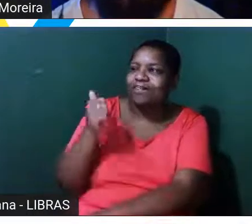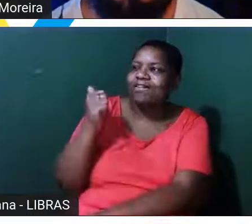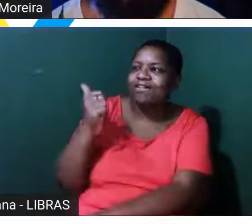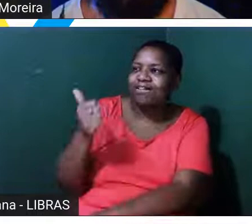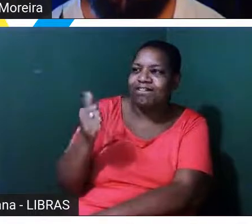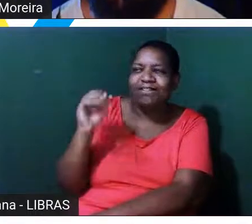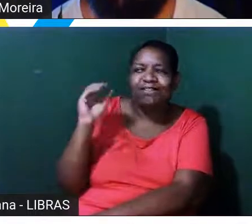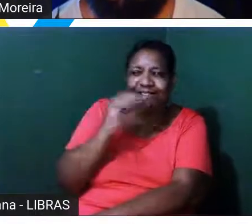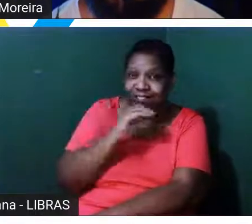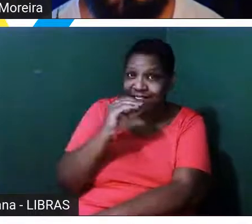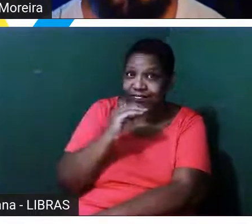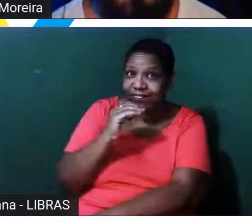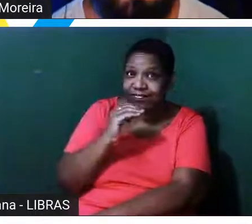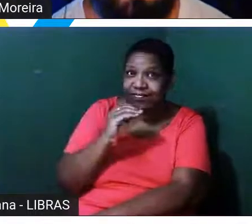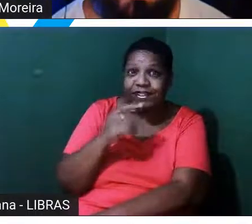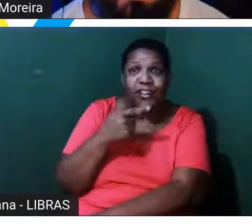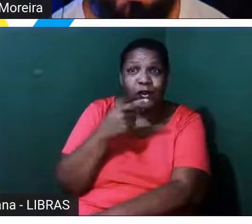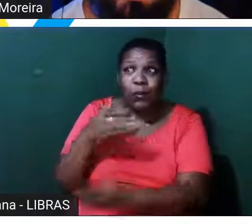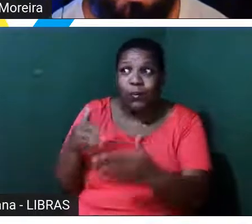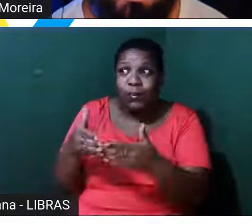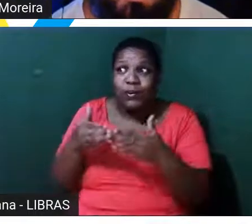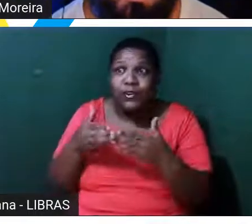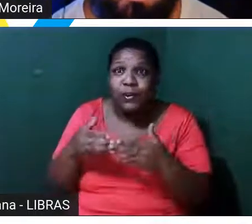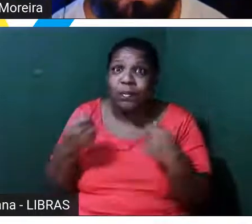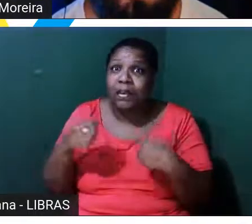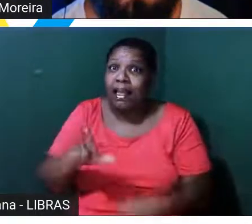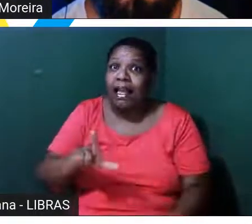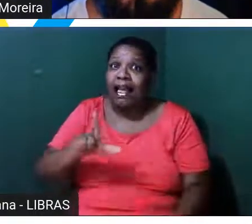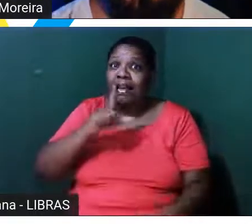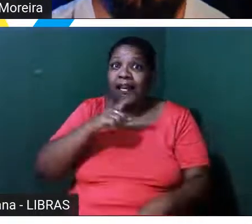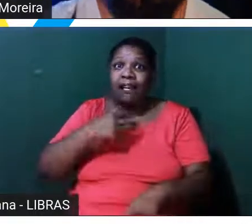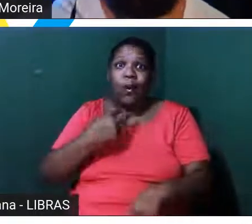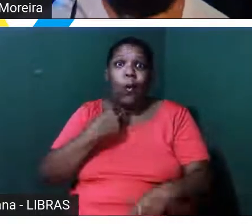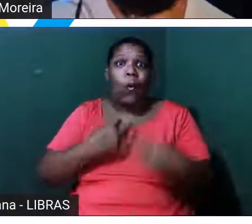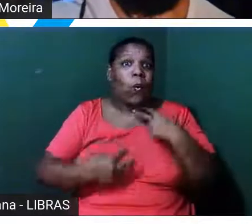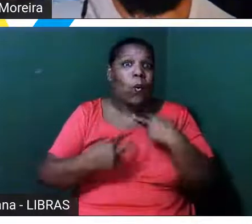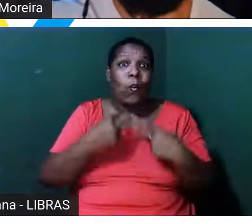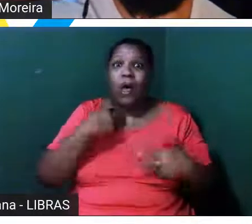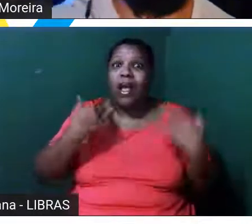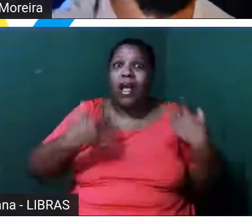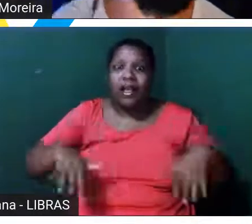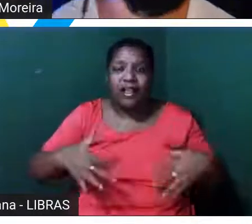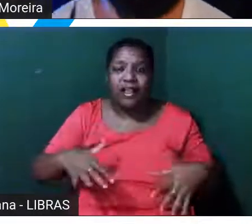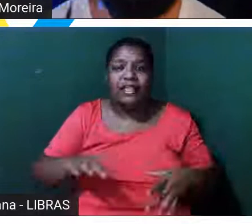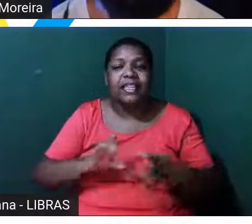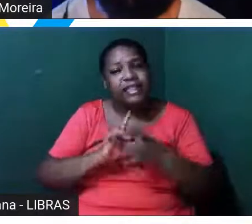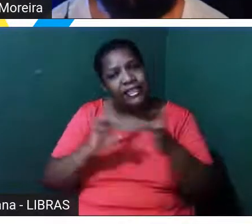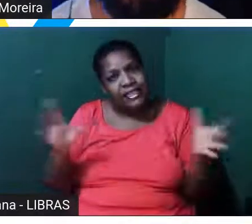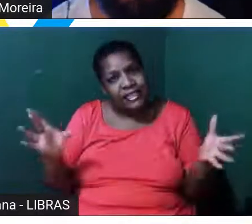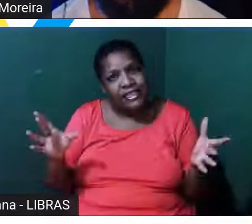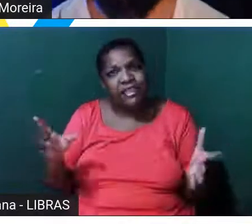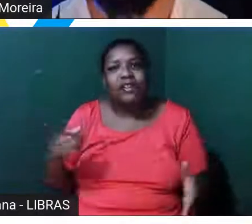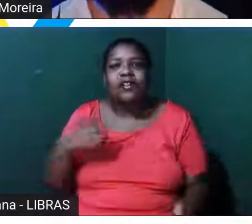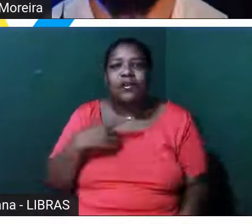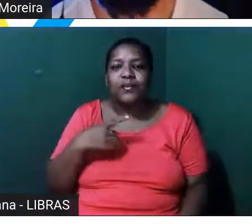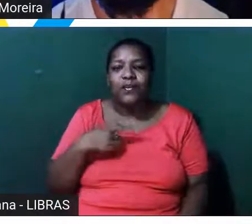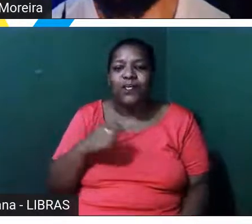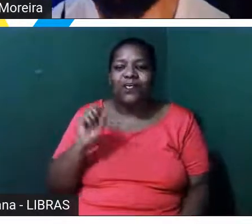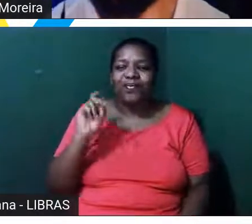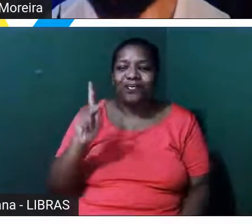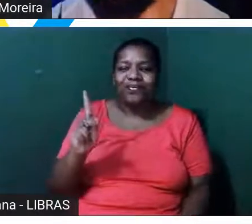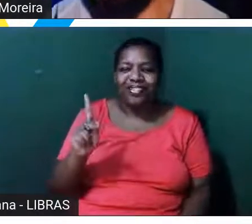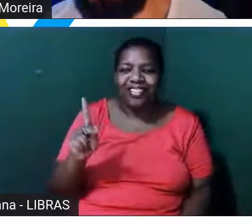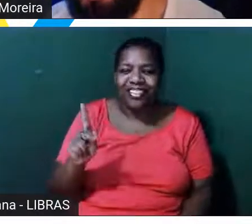corrida eu vou pedir alguma coisa para ele é sempre fogo e garante espaço aí né 83